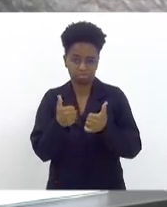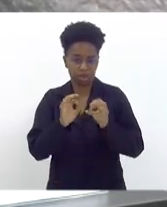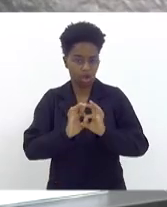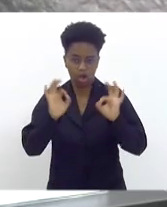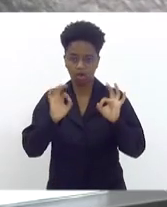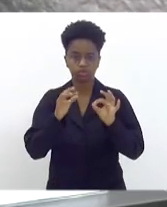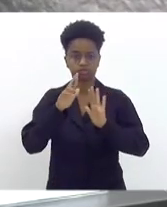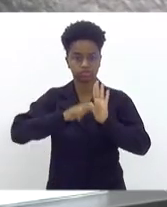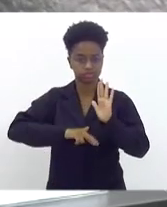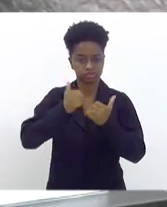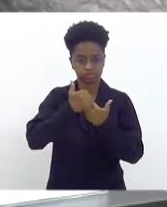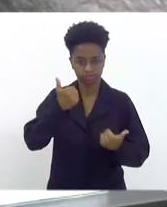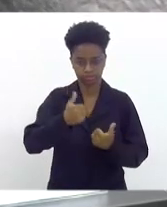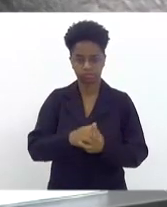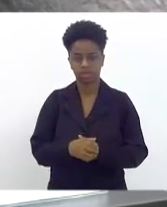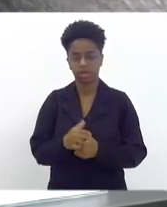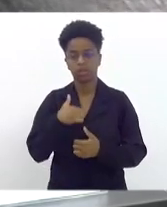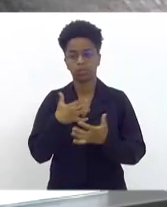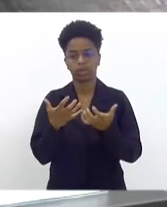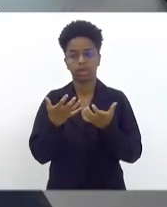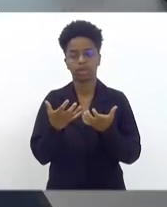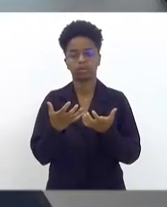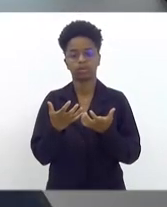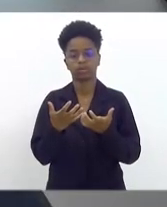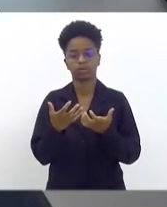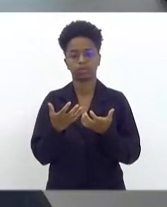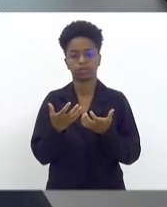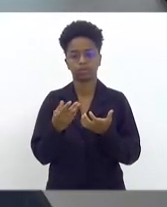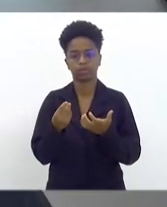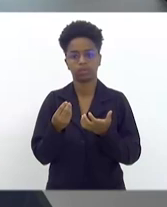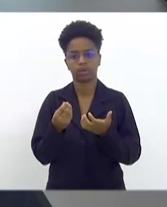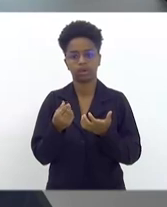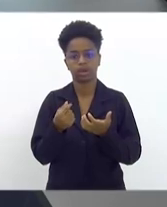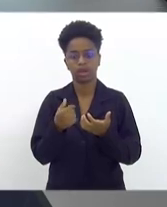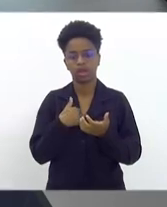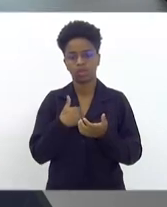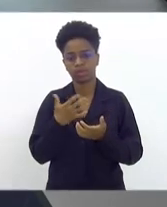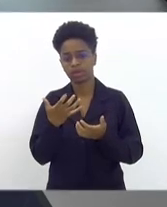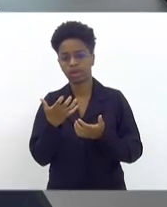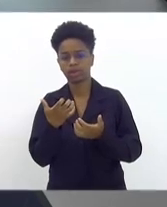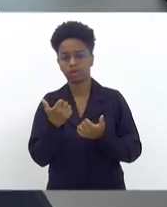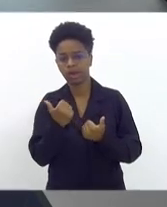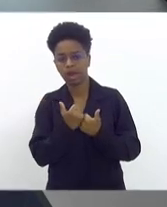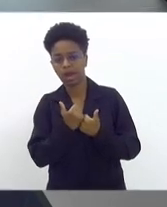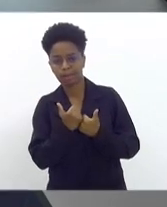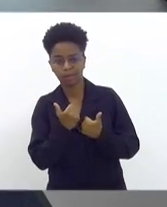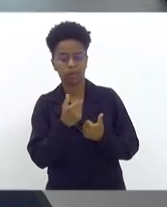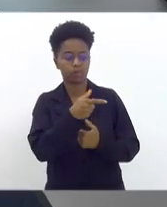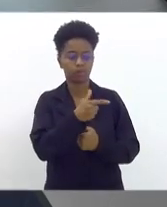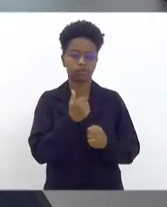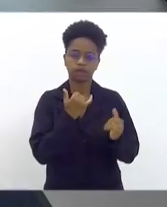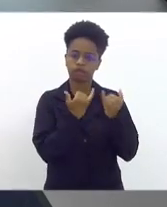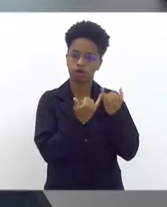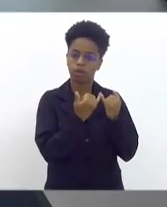nessa subrelatoria. Obrigado, eu quero ser um instrumento para dar informações. Eu pesquisando